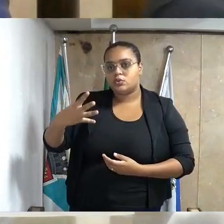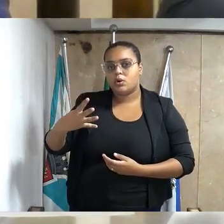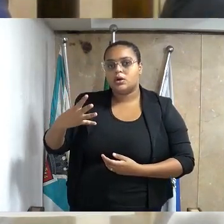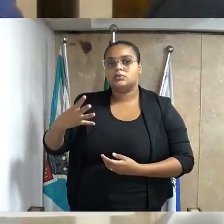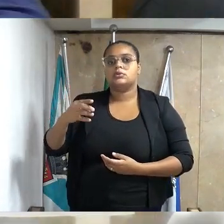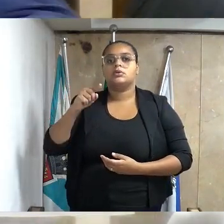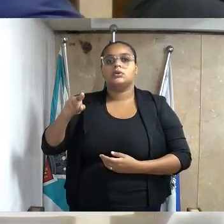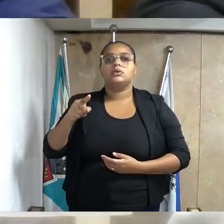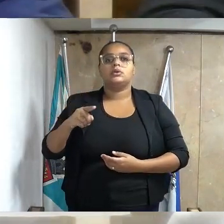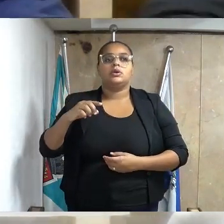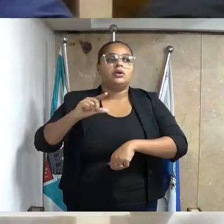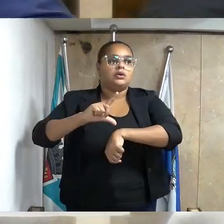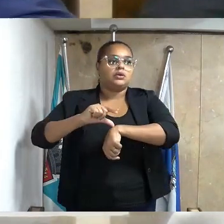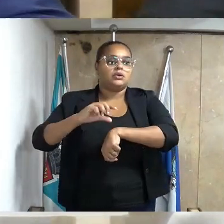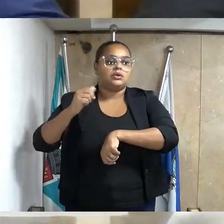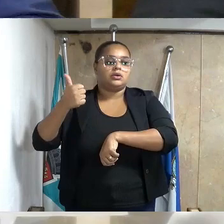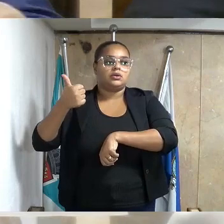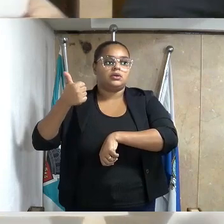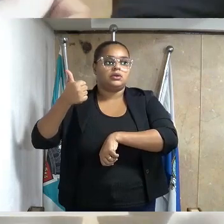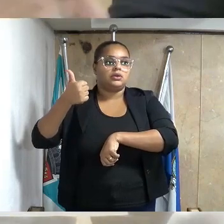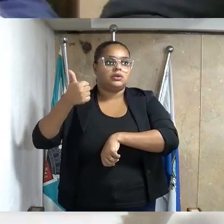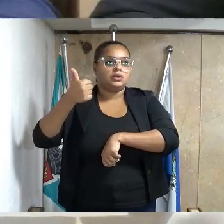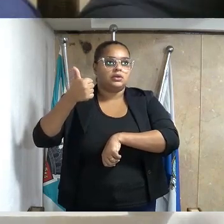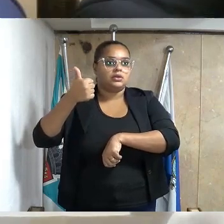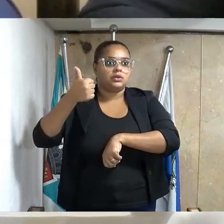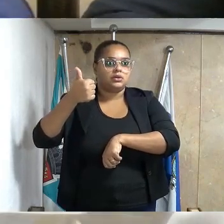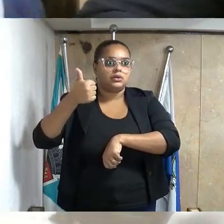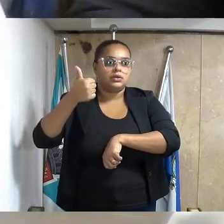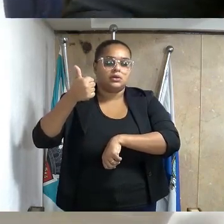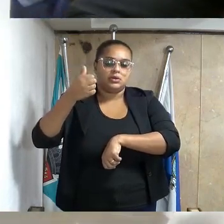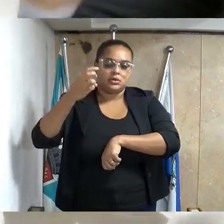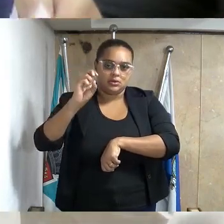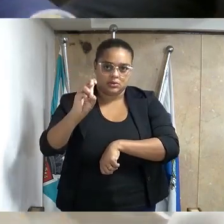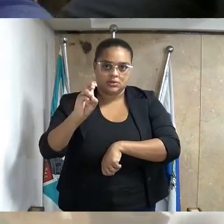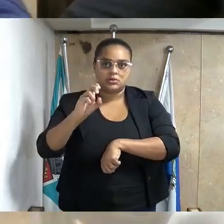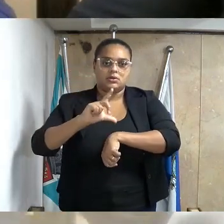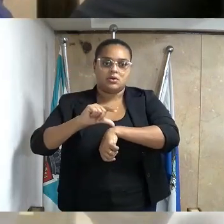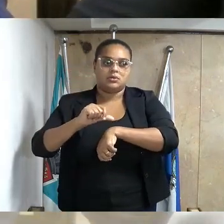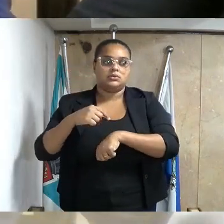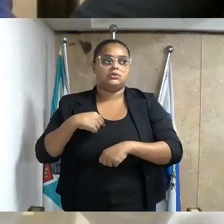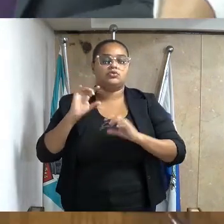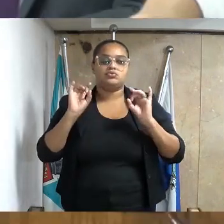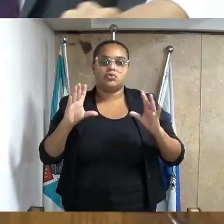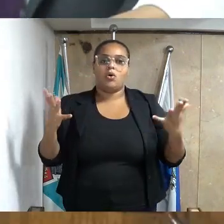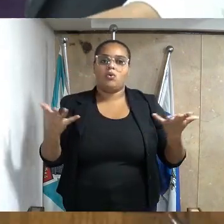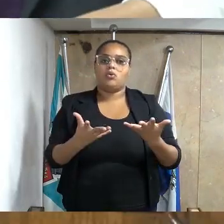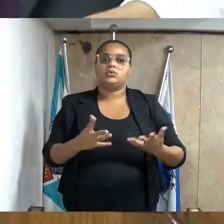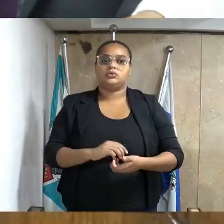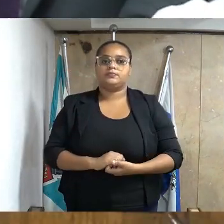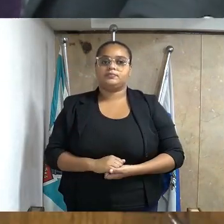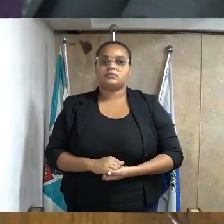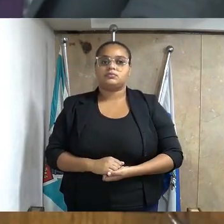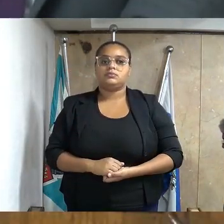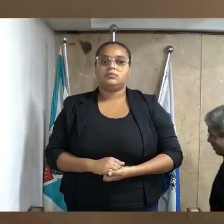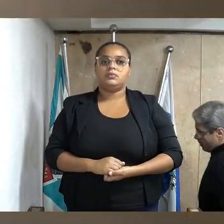24/5/2023, às 15 horas. Senhor Presidente, esse é o expediente, senhor Presidente.